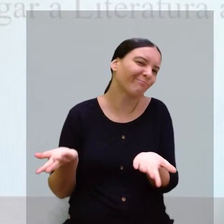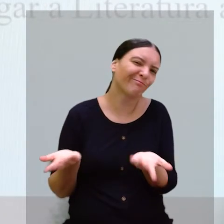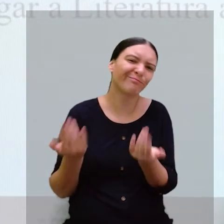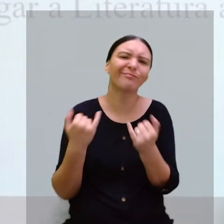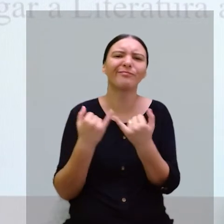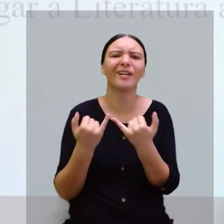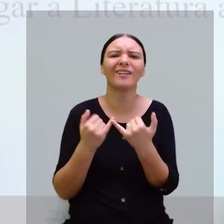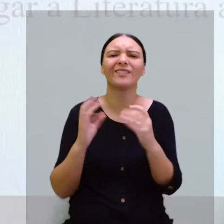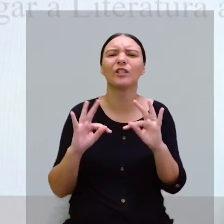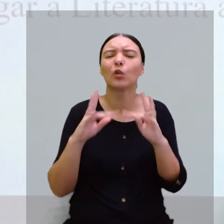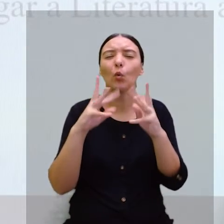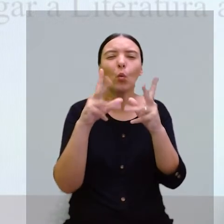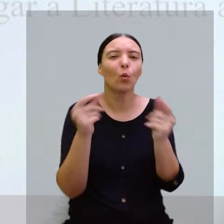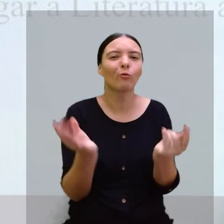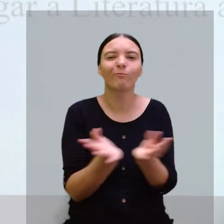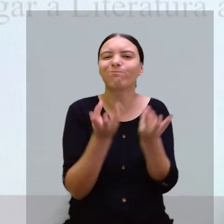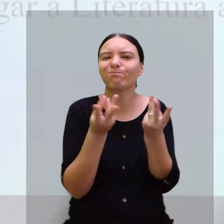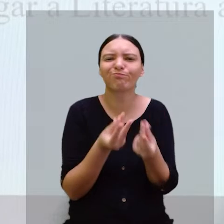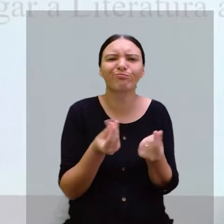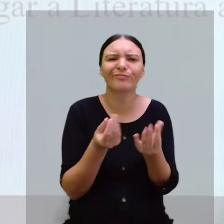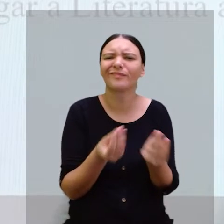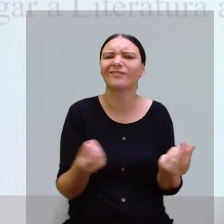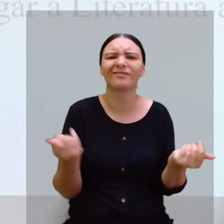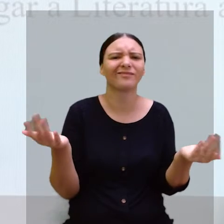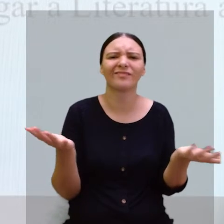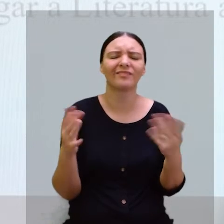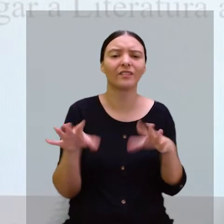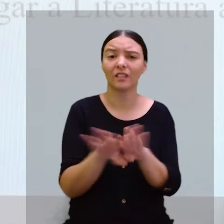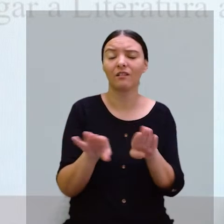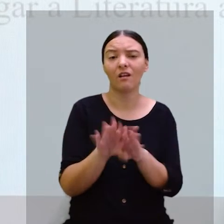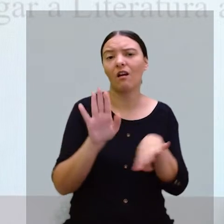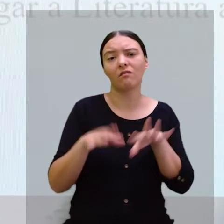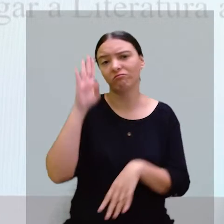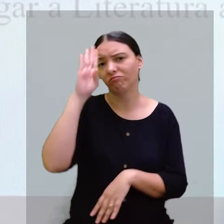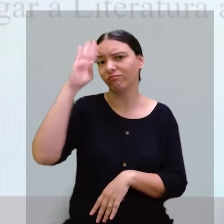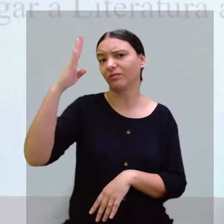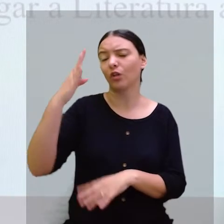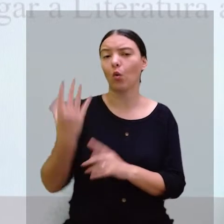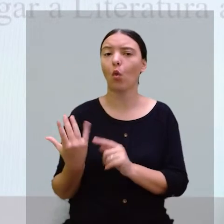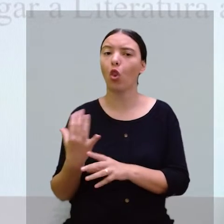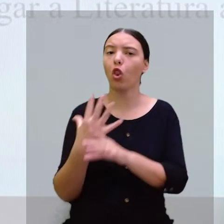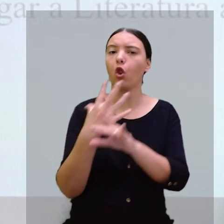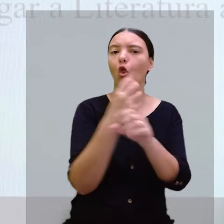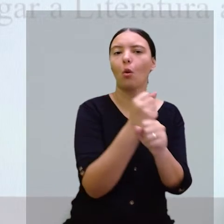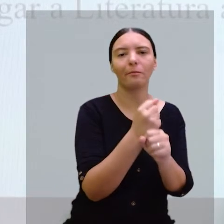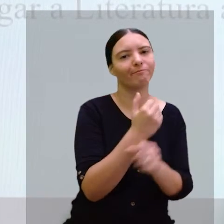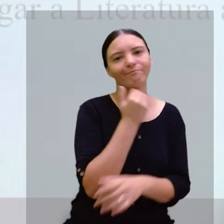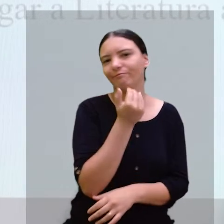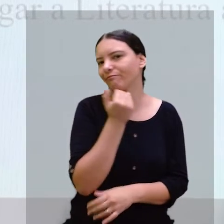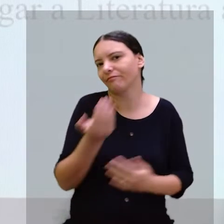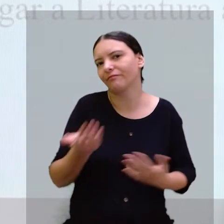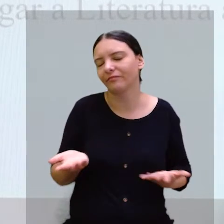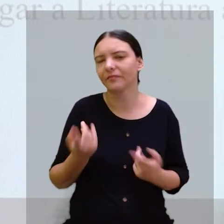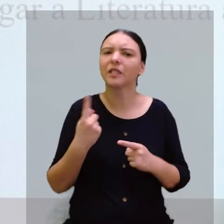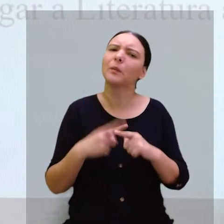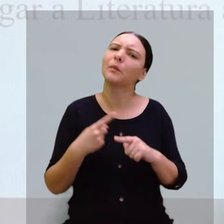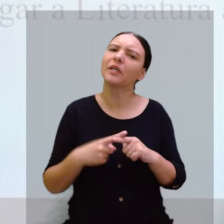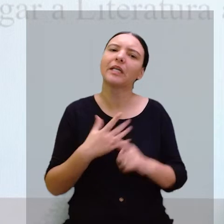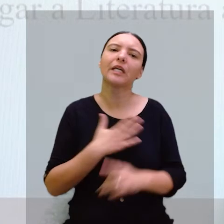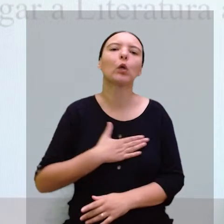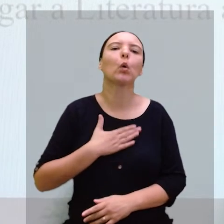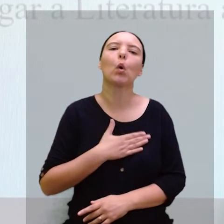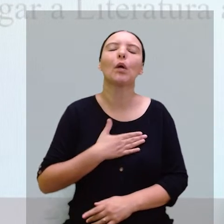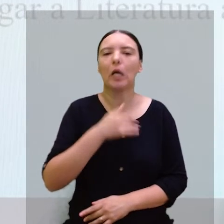empobrecer todos os gestos da vida. Né? Às vezes os gestos mais fundamentais não são contabilizados. Assim. Por que eu gosto de